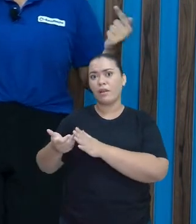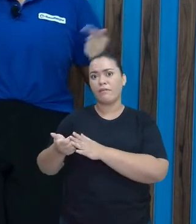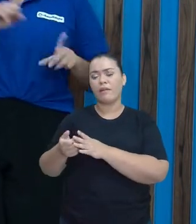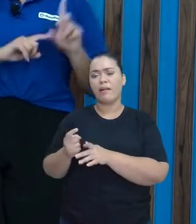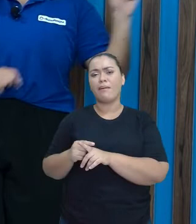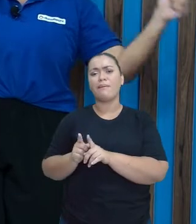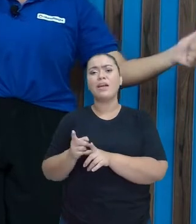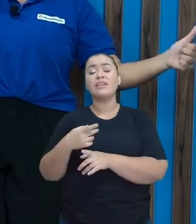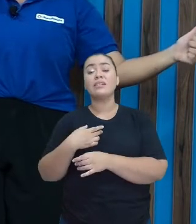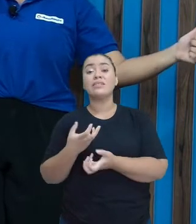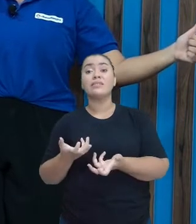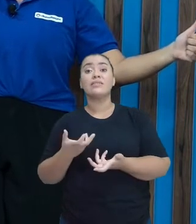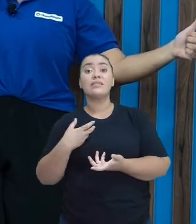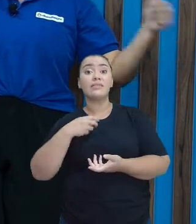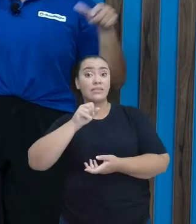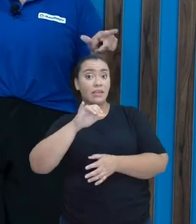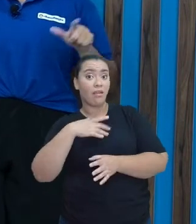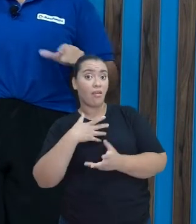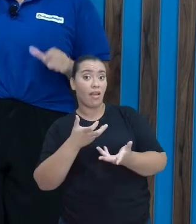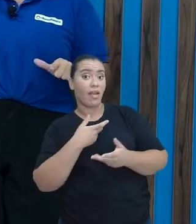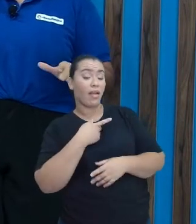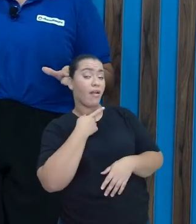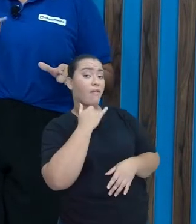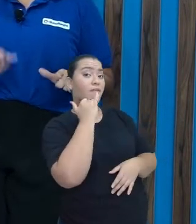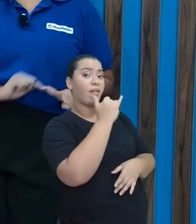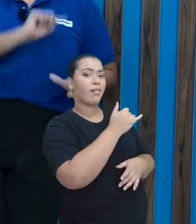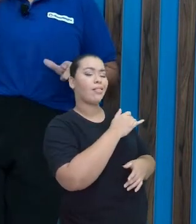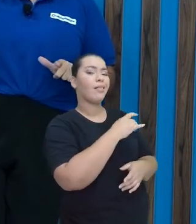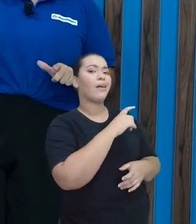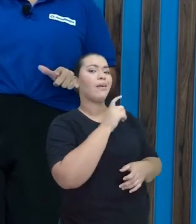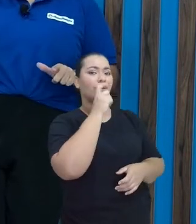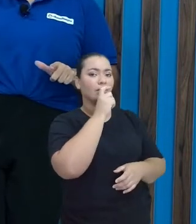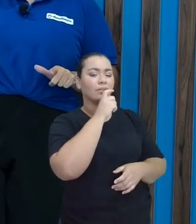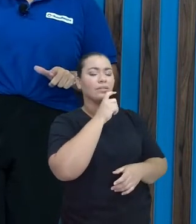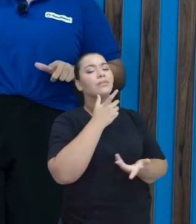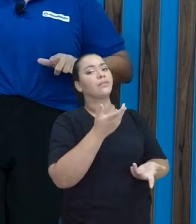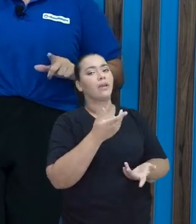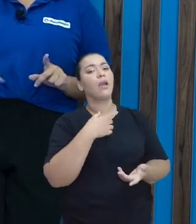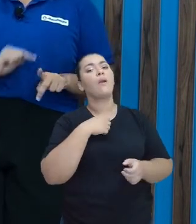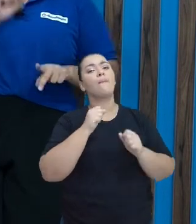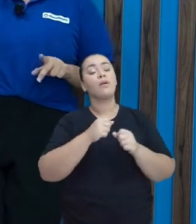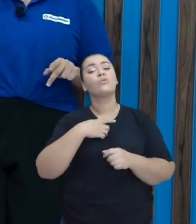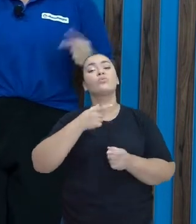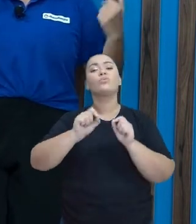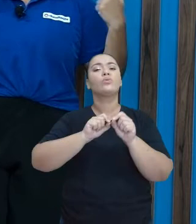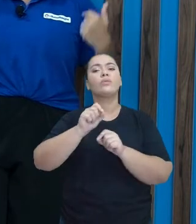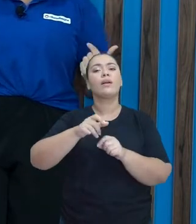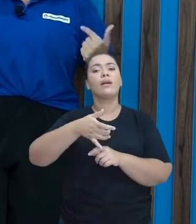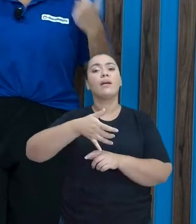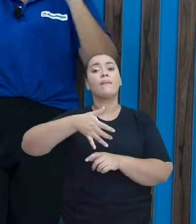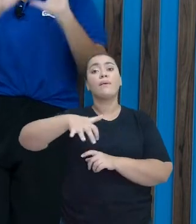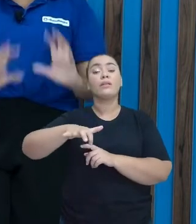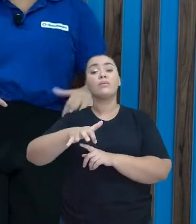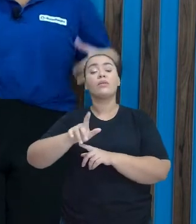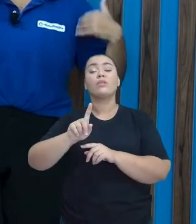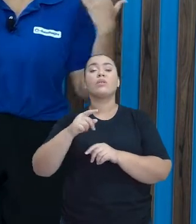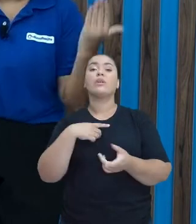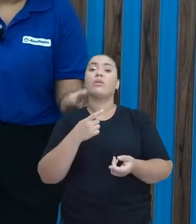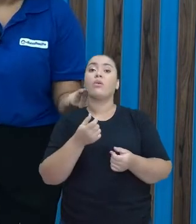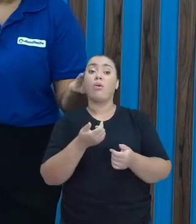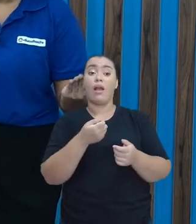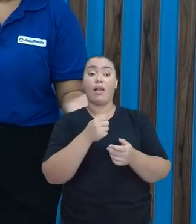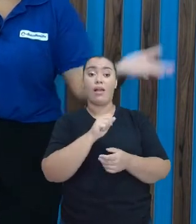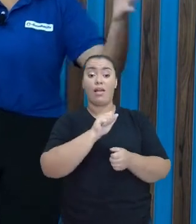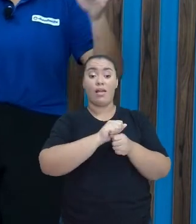quisesse falar mentiras dela, eu posso fazer isso como? Manipulando, modificando os adjetivos que eu atribuo a